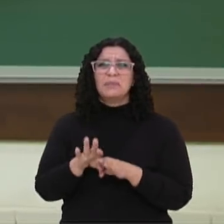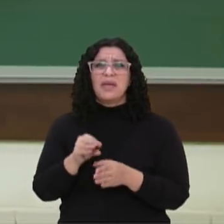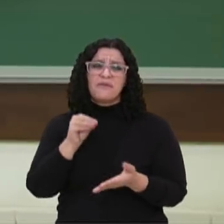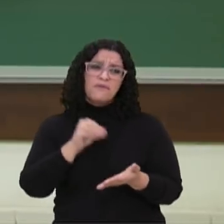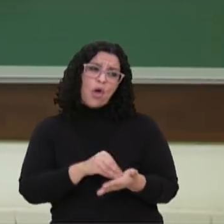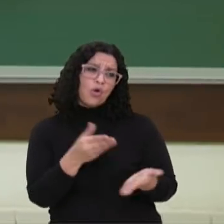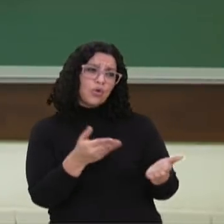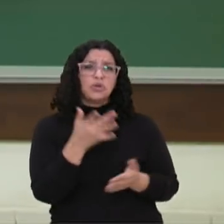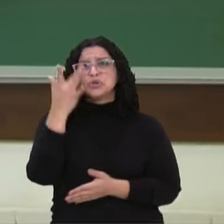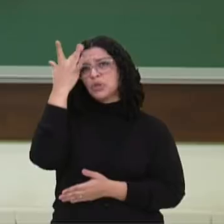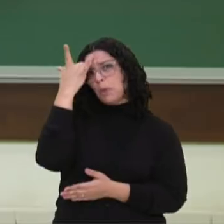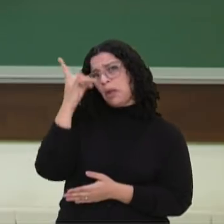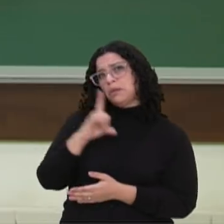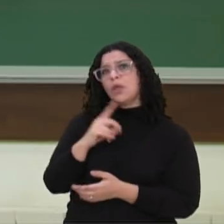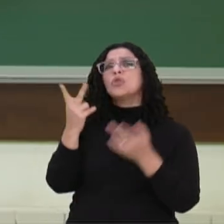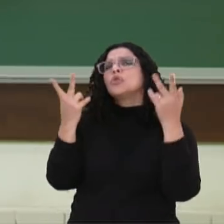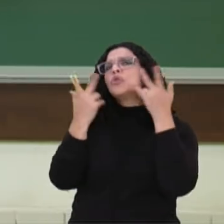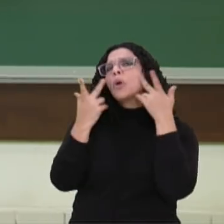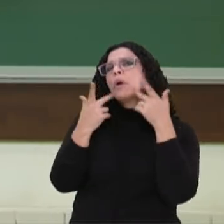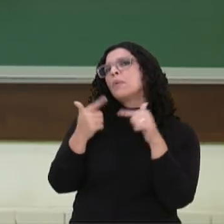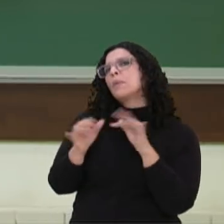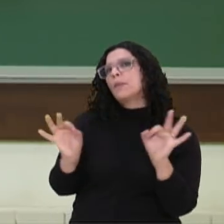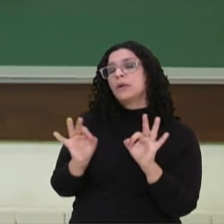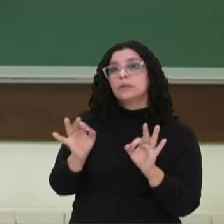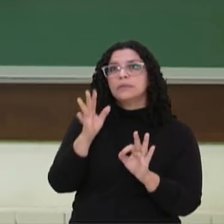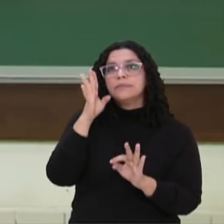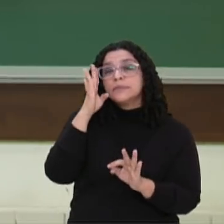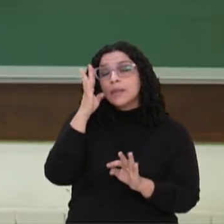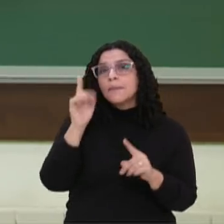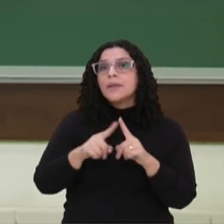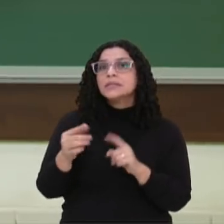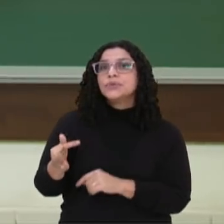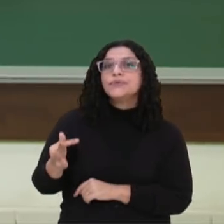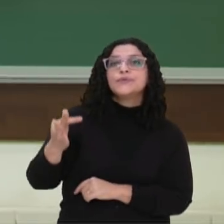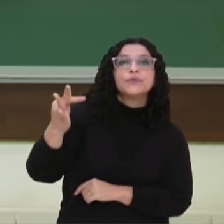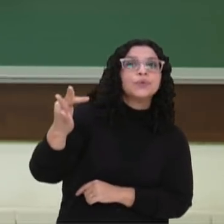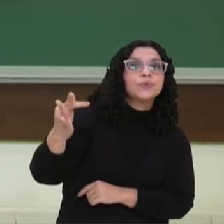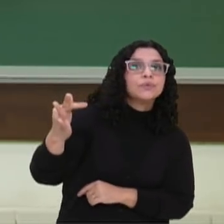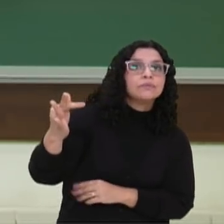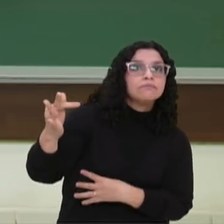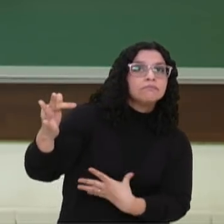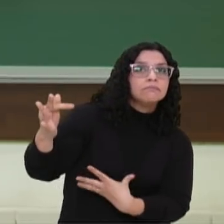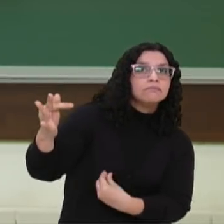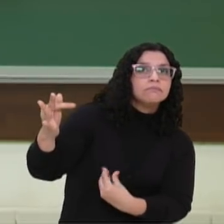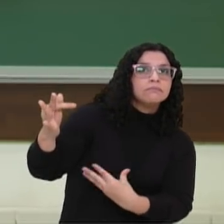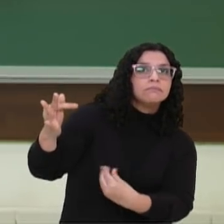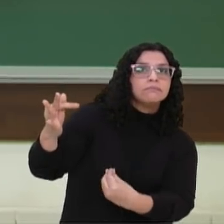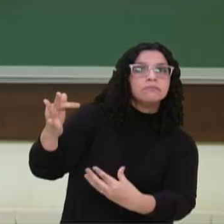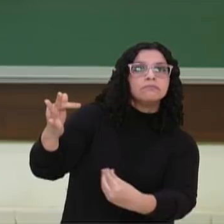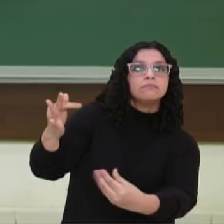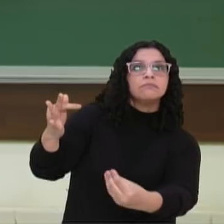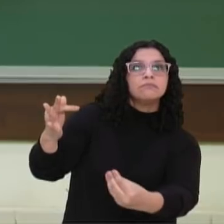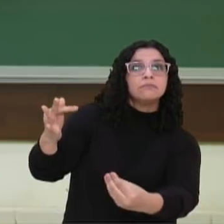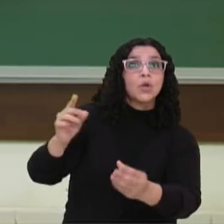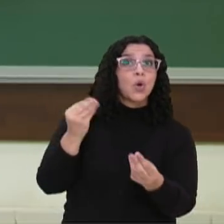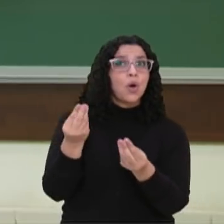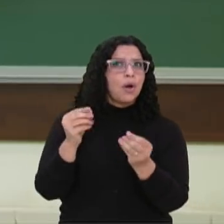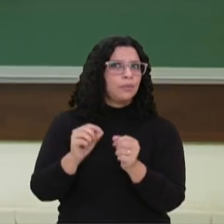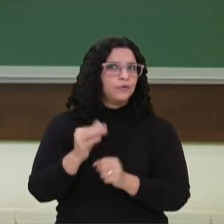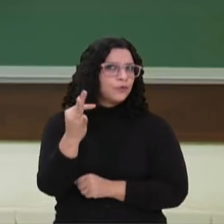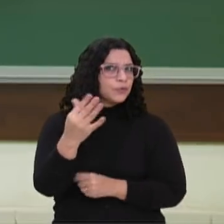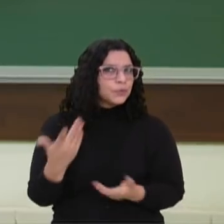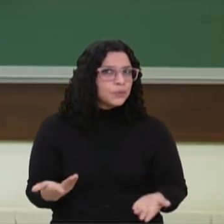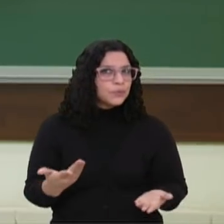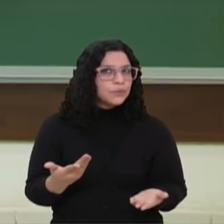dia, no outro dia vem, tranquilo, não vai dar nada. Mas e as gerações vindouras? E os que hão de vir? Como é que vai ficar?